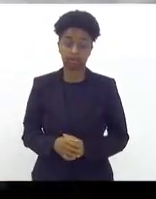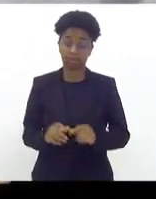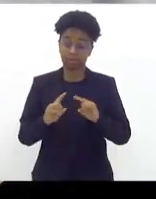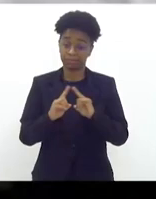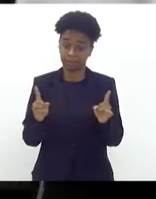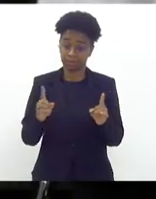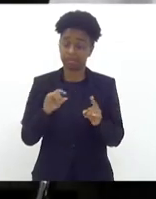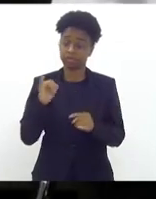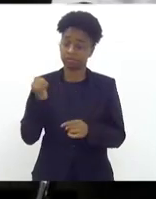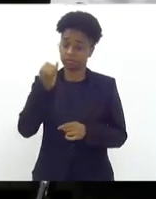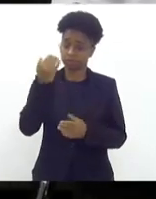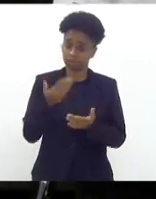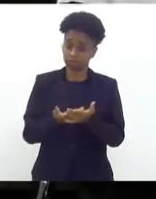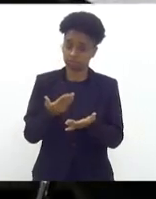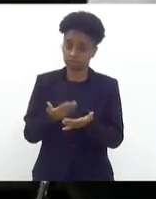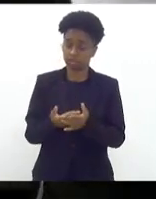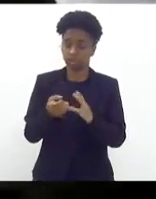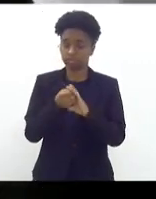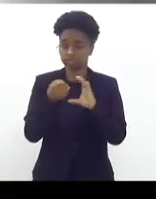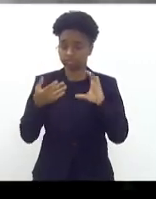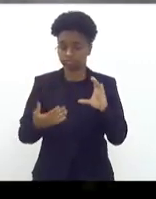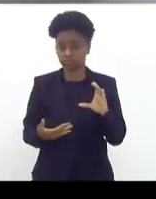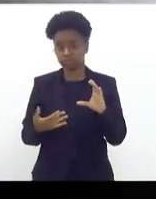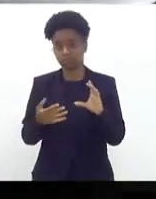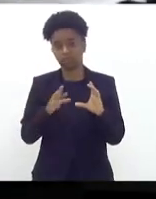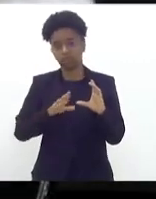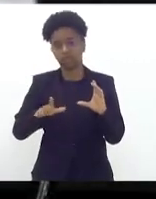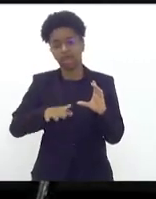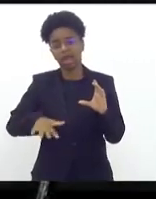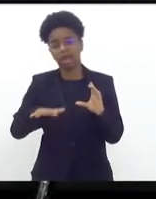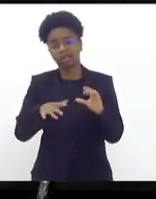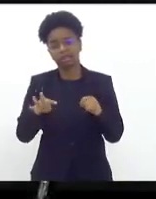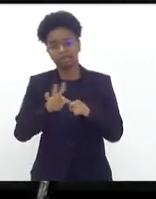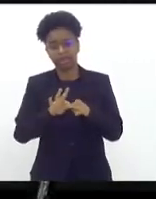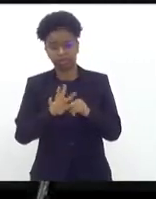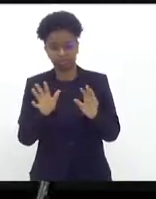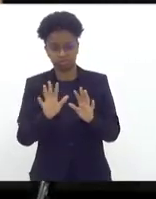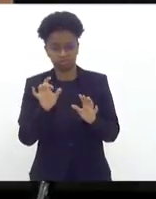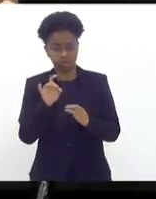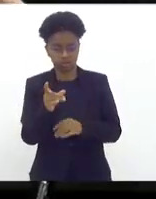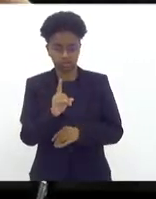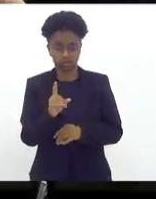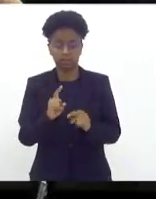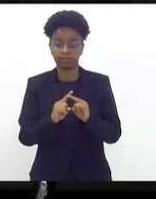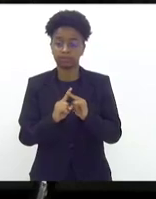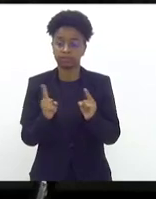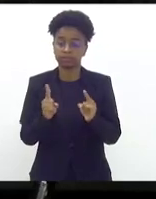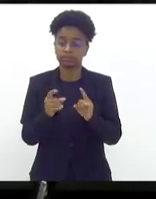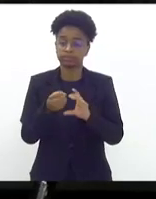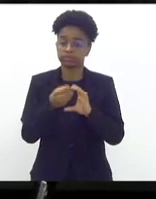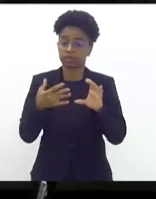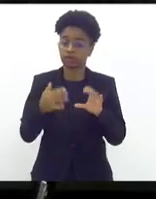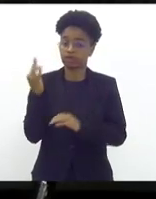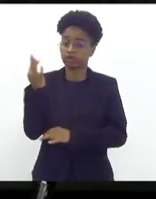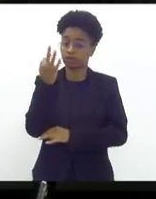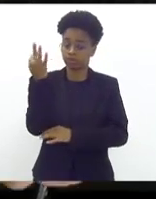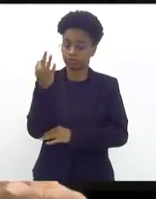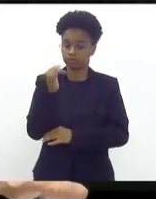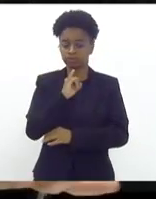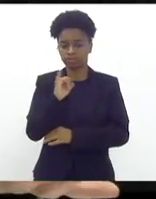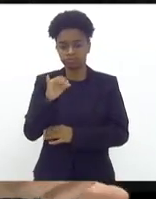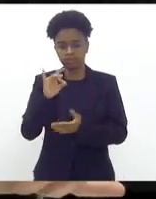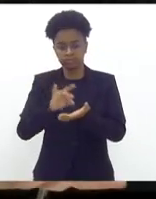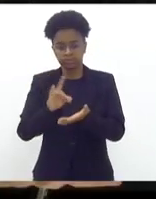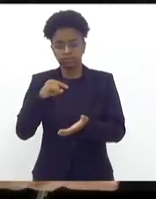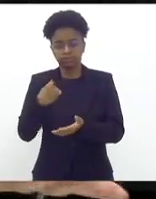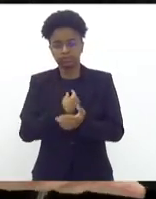vale a pena estudar o aspecto, não o aspecto técnico, tem razão o deputado Carlos Mink, mas é o aspecto formal, se cabe a